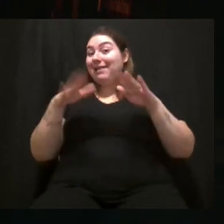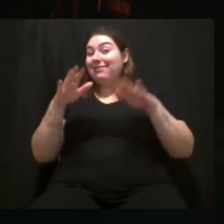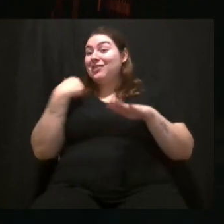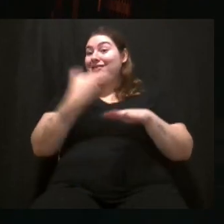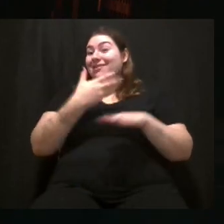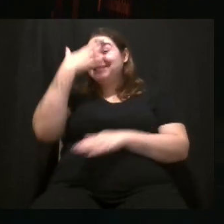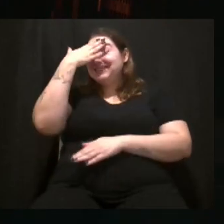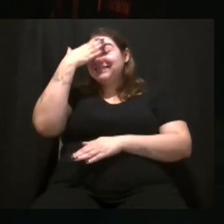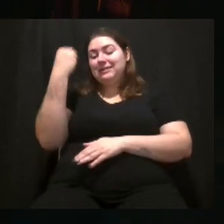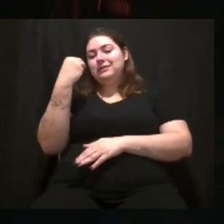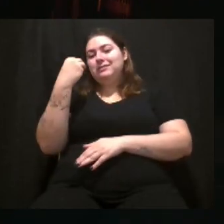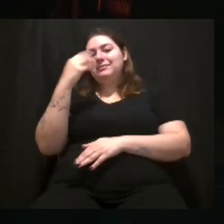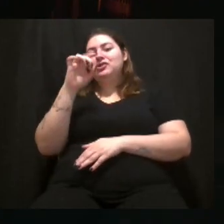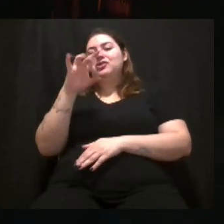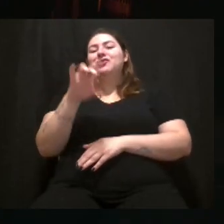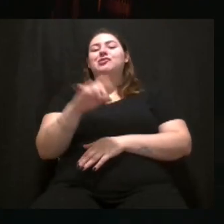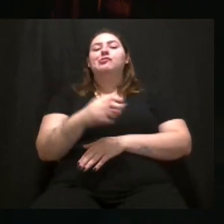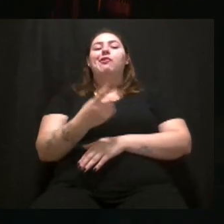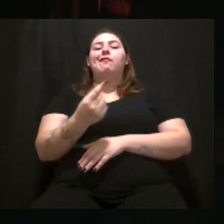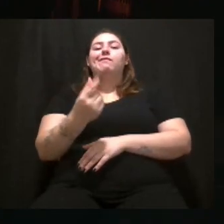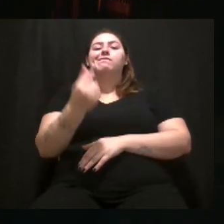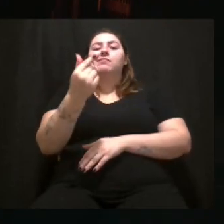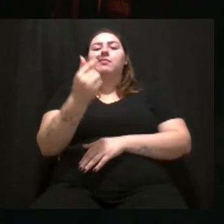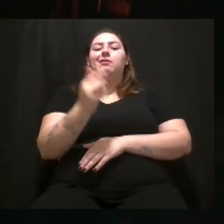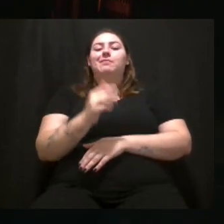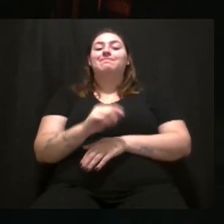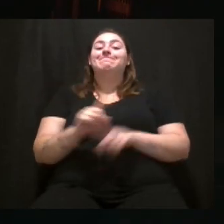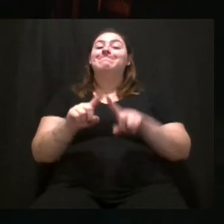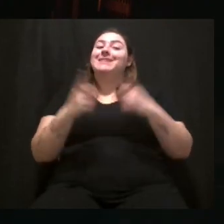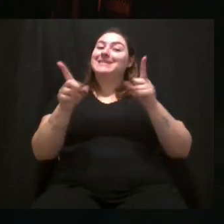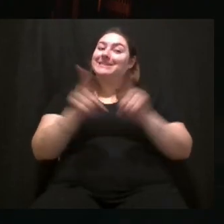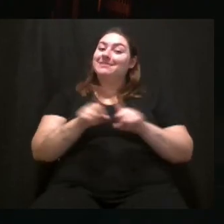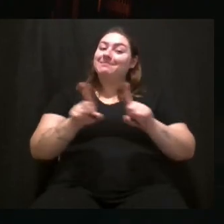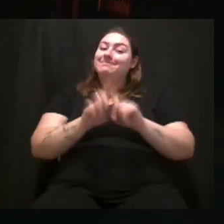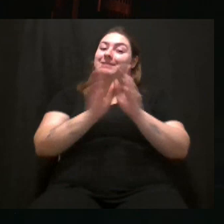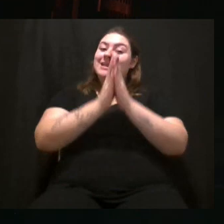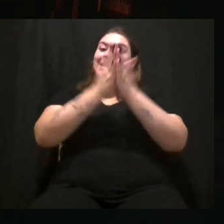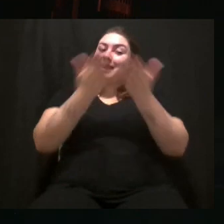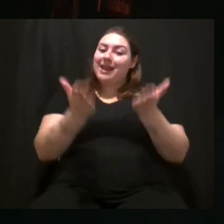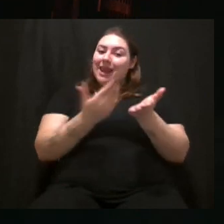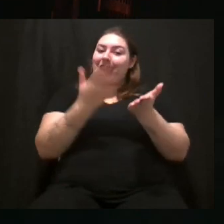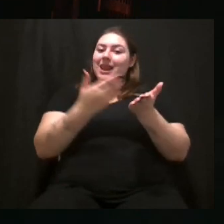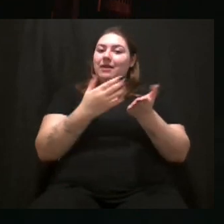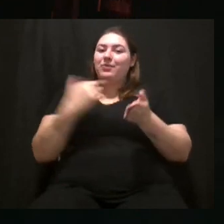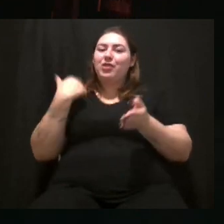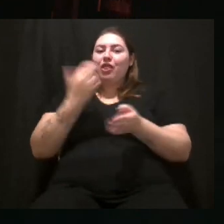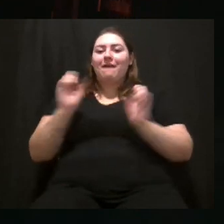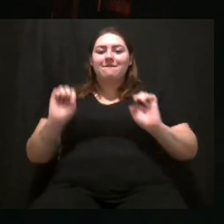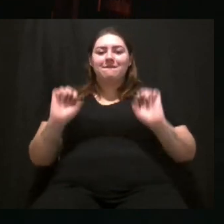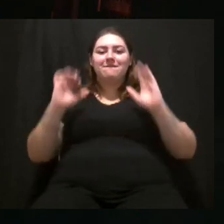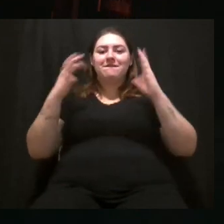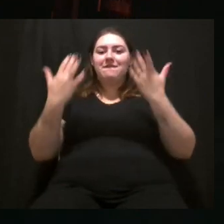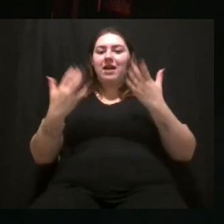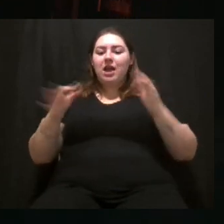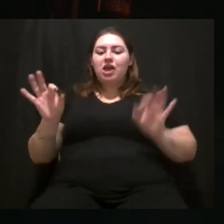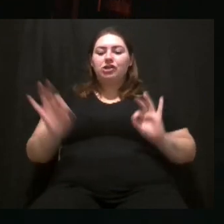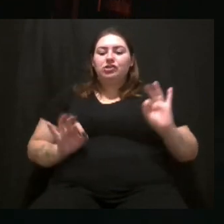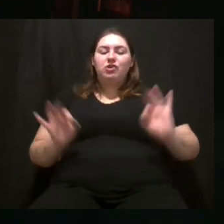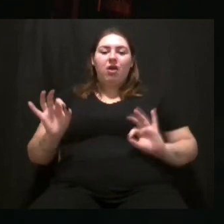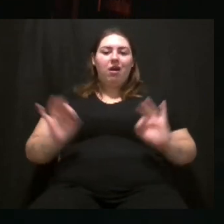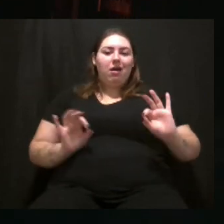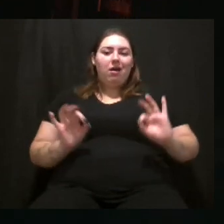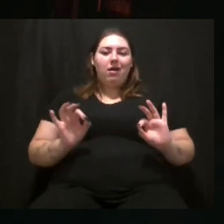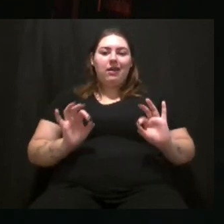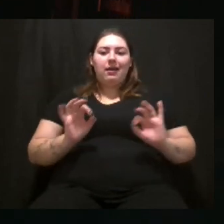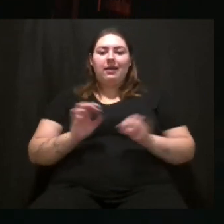só a mensalidade e os materiais, né? Aí, estamos na festa junina, estamos nesse período de festa junina, aí tem a festa junina